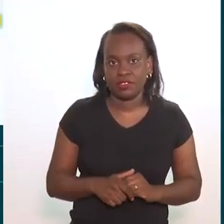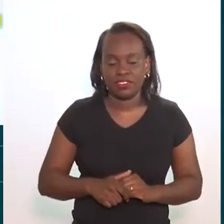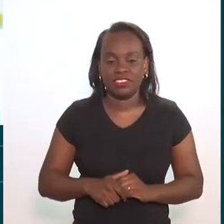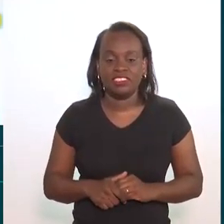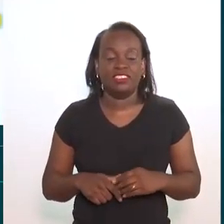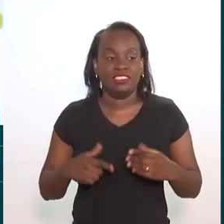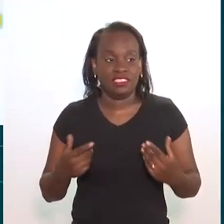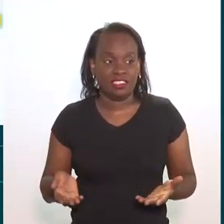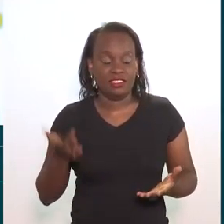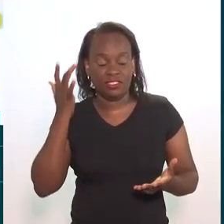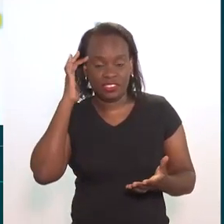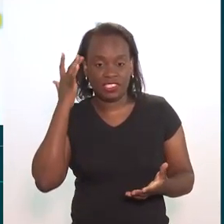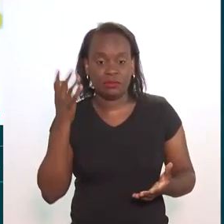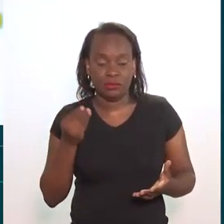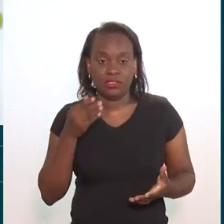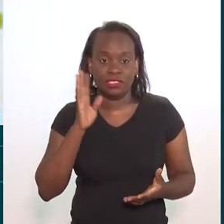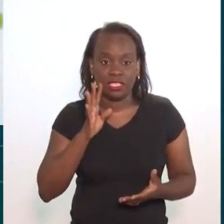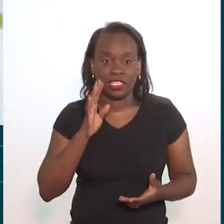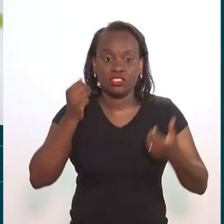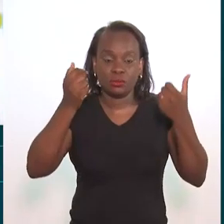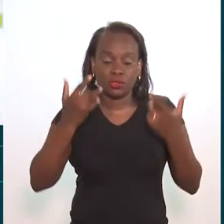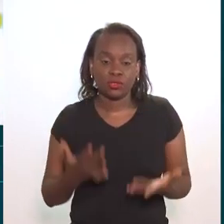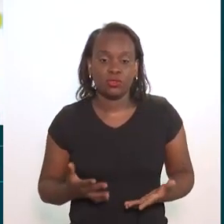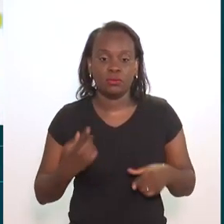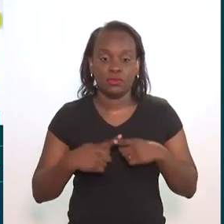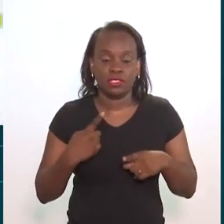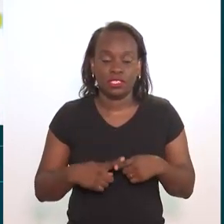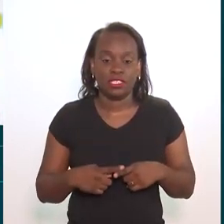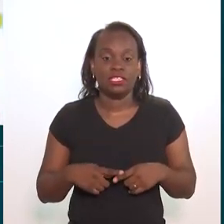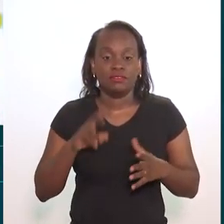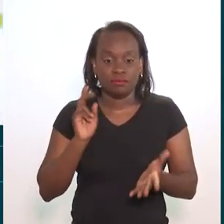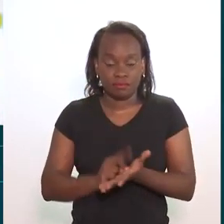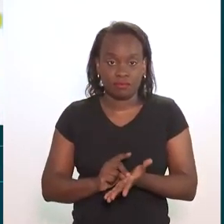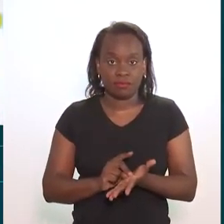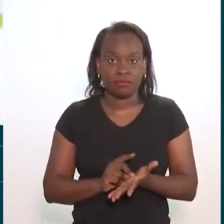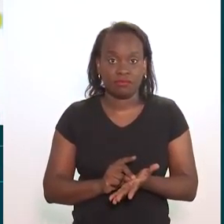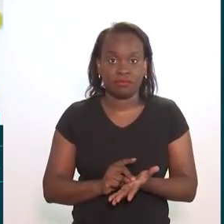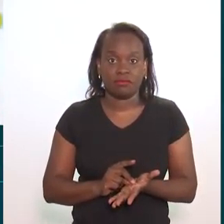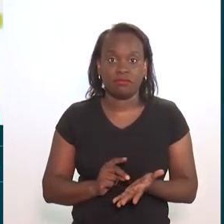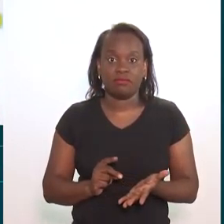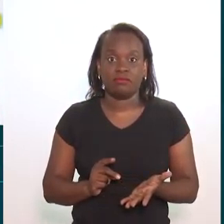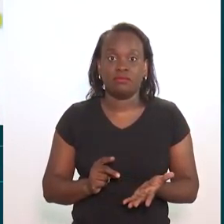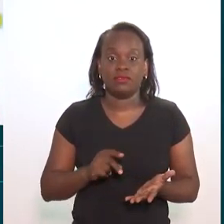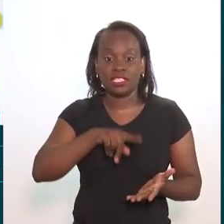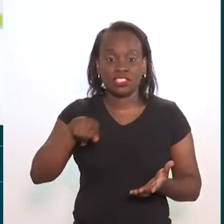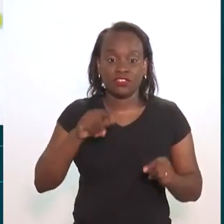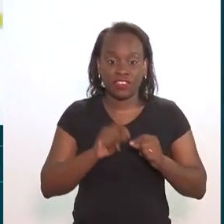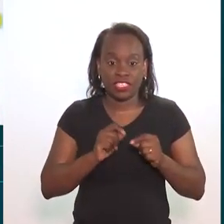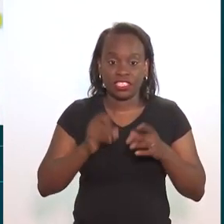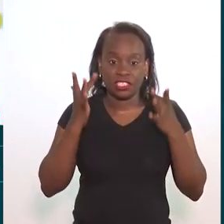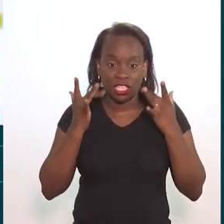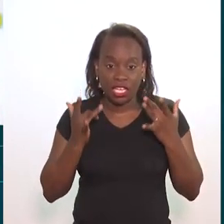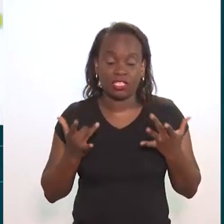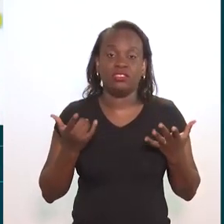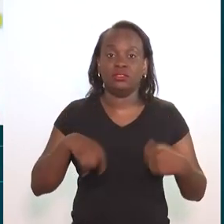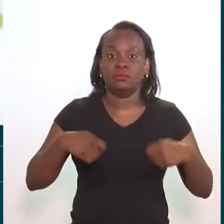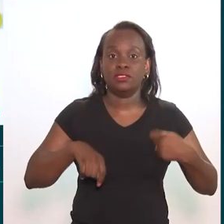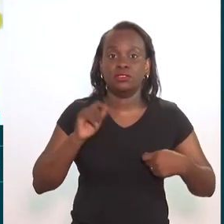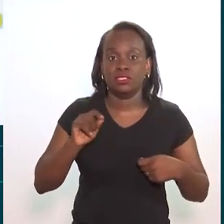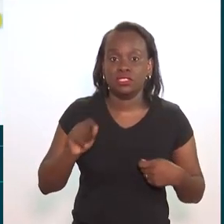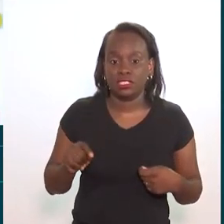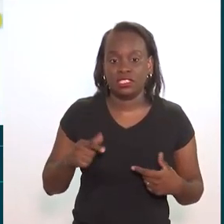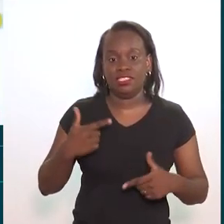principalmente. E aí eu acho muito interessante essa fala, porque realmente se a gente fosse fazer